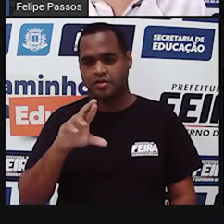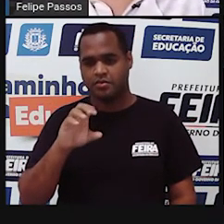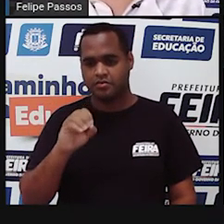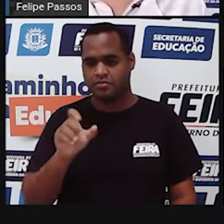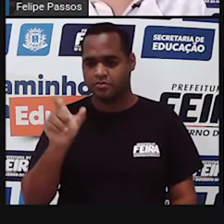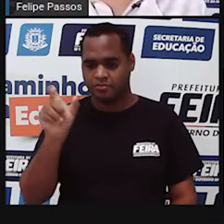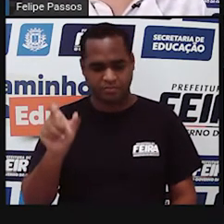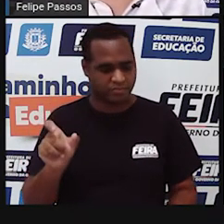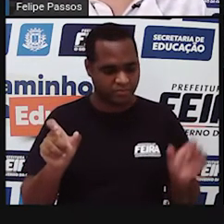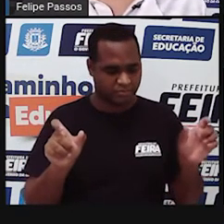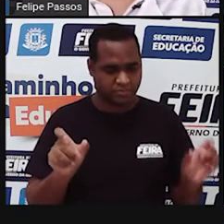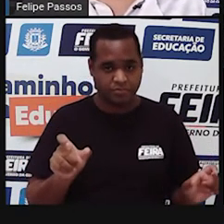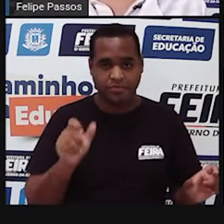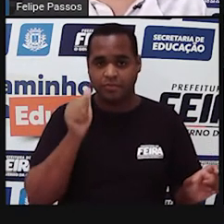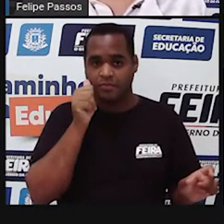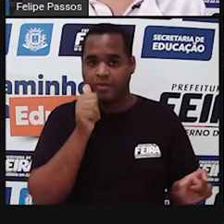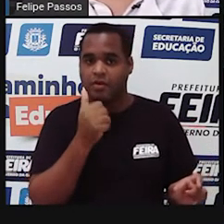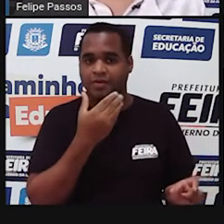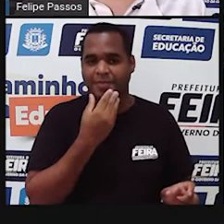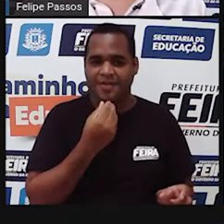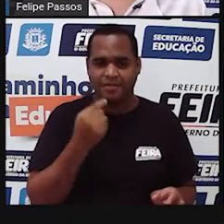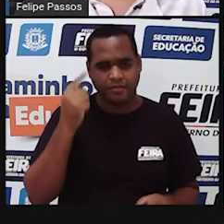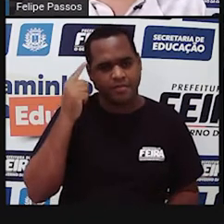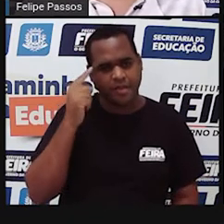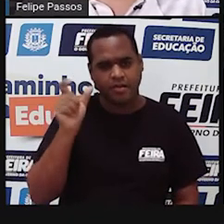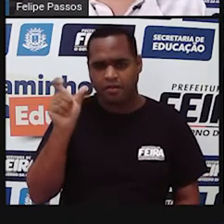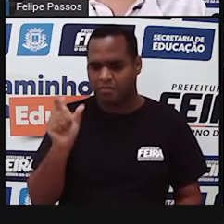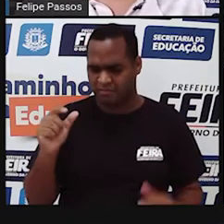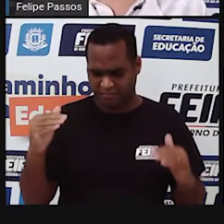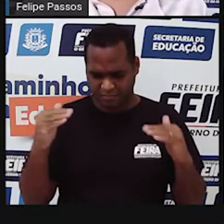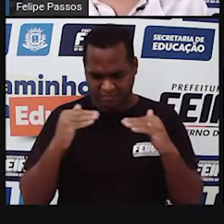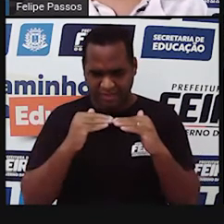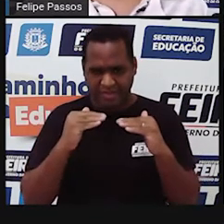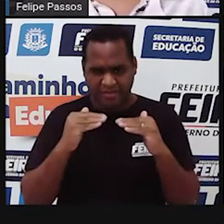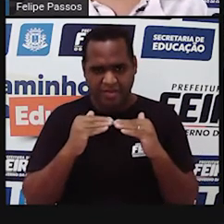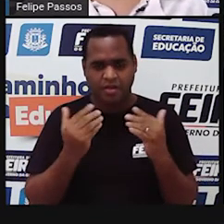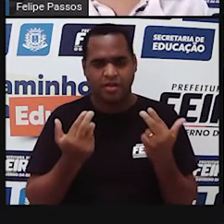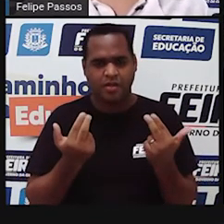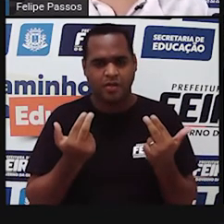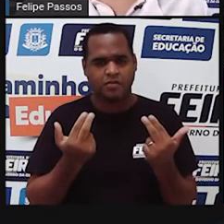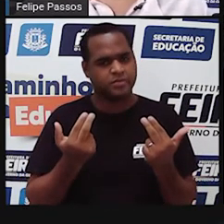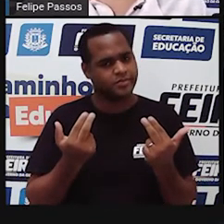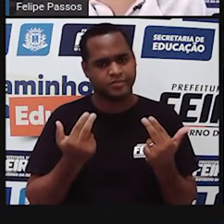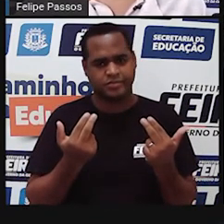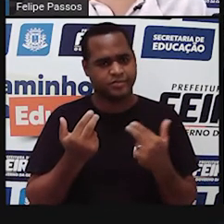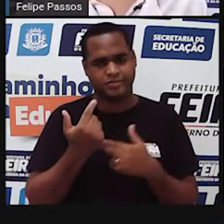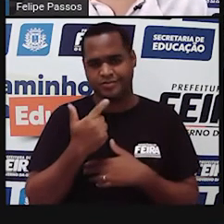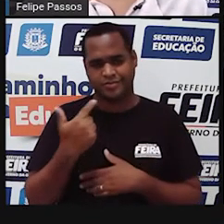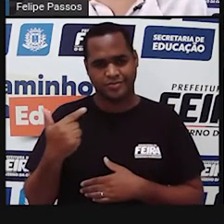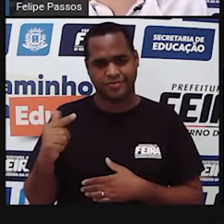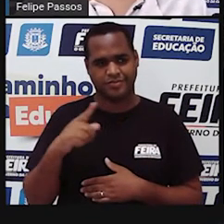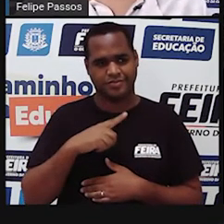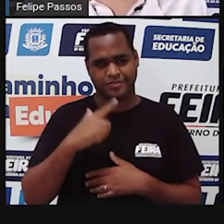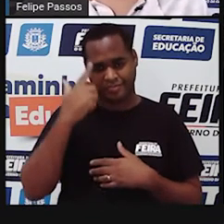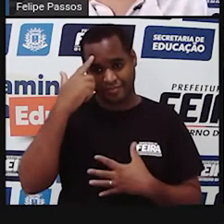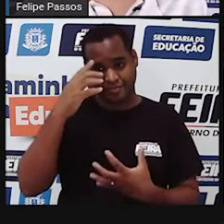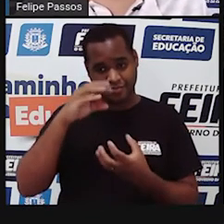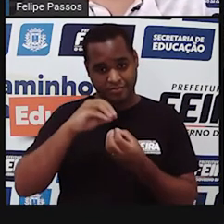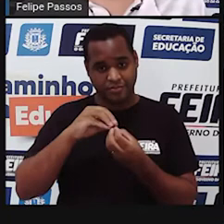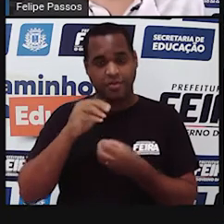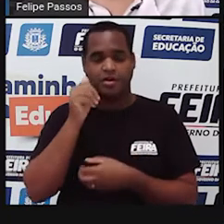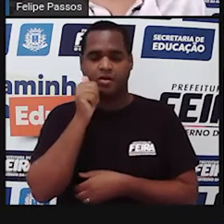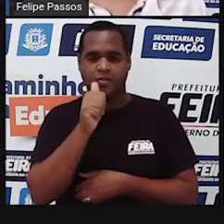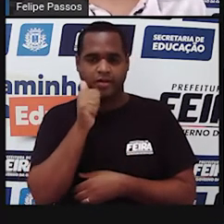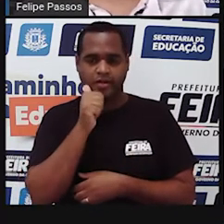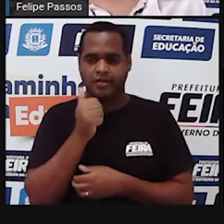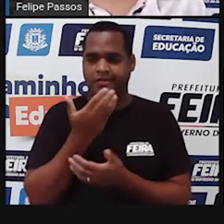não têm oportunidades iguais aos homens na sociedade ainda, né? Muitas vezes a mulher ela estuda tanto